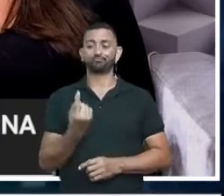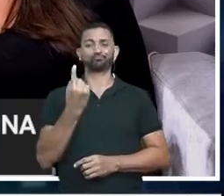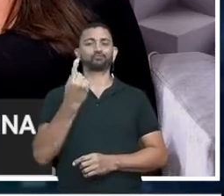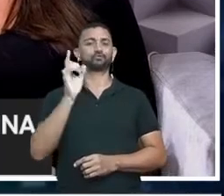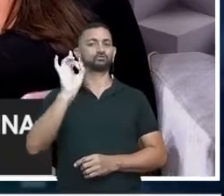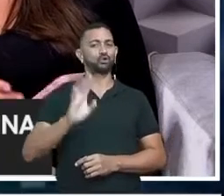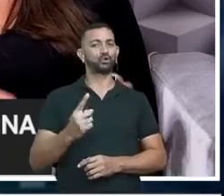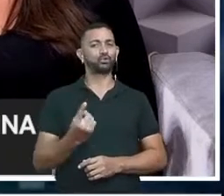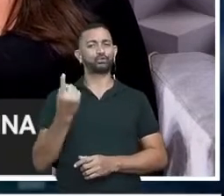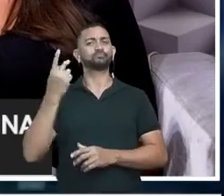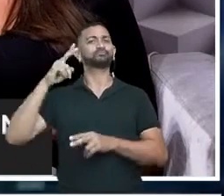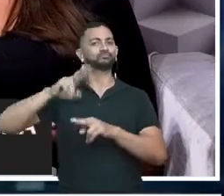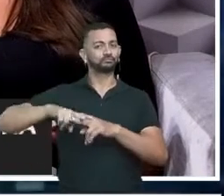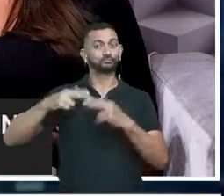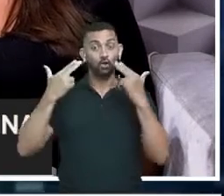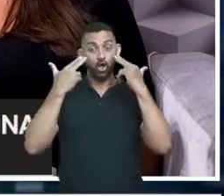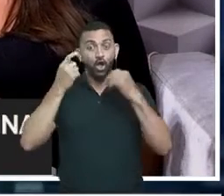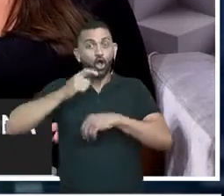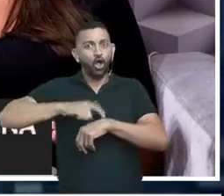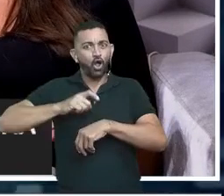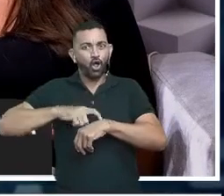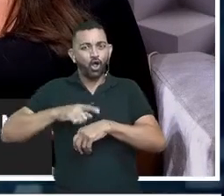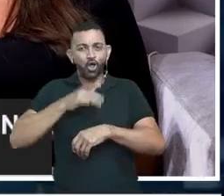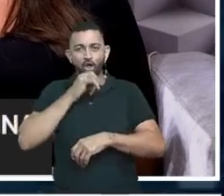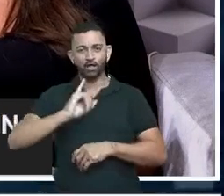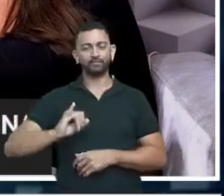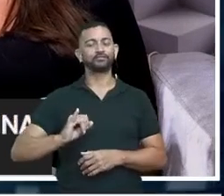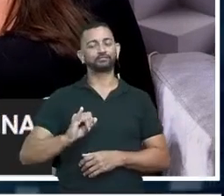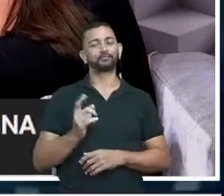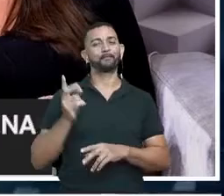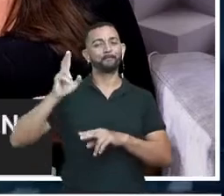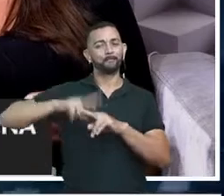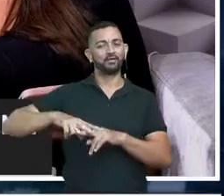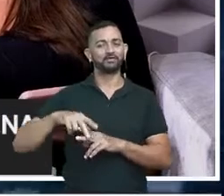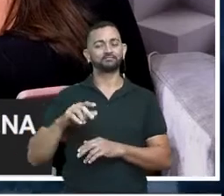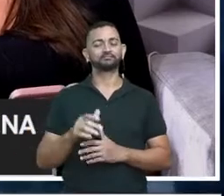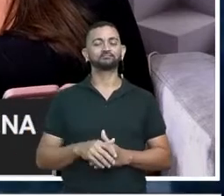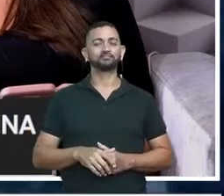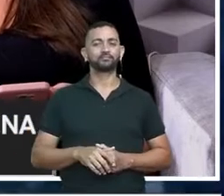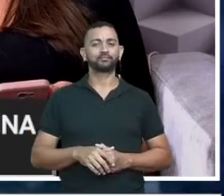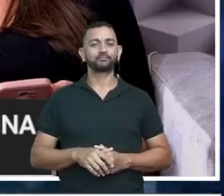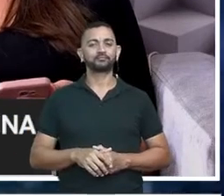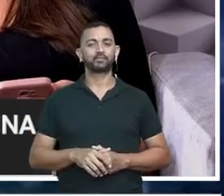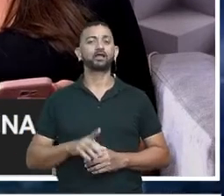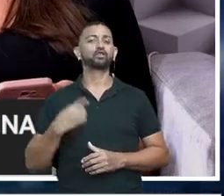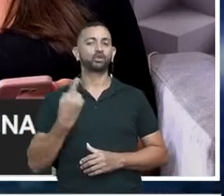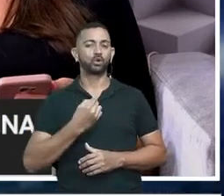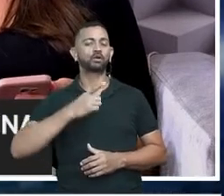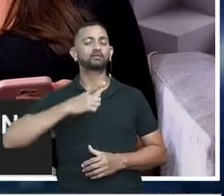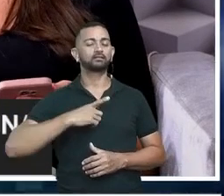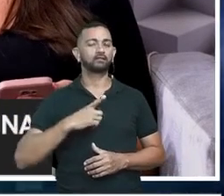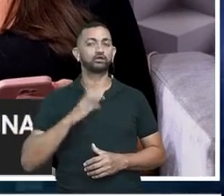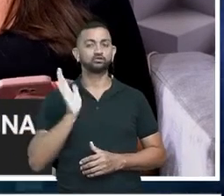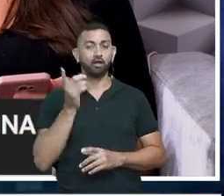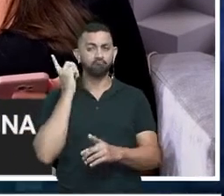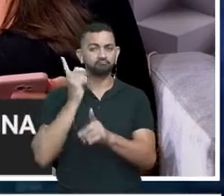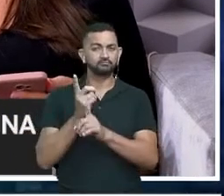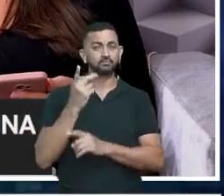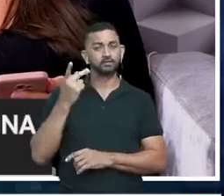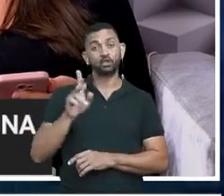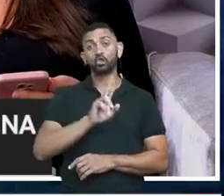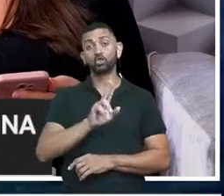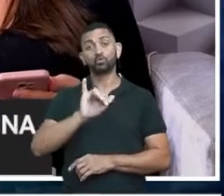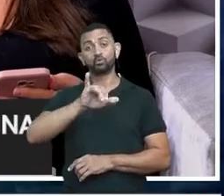mas ele foi o único dos assaltantes né que fizeram assalto no shopping que foi preso até o momento e aí gente a gente tem a